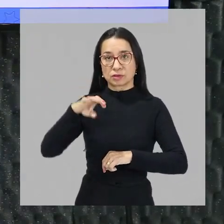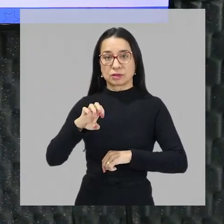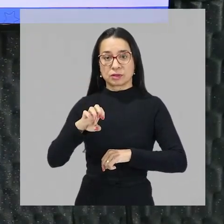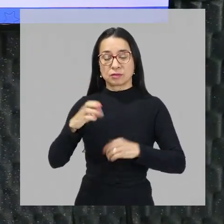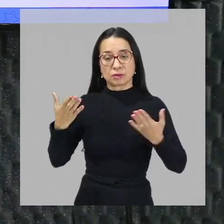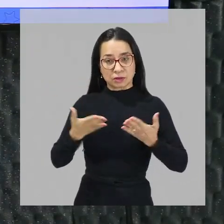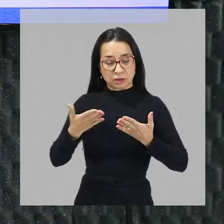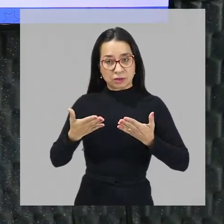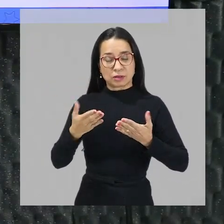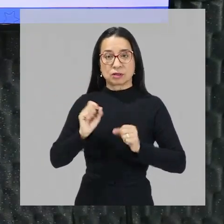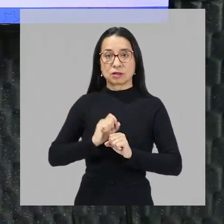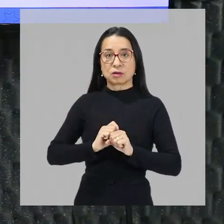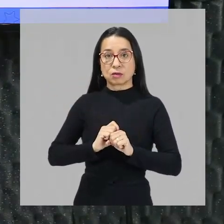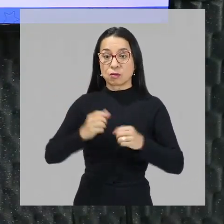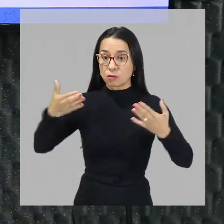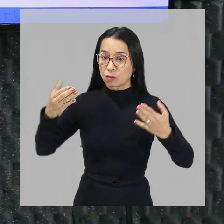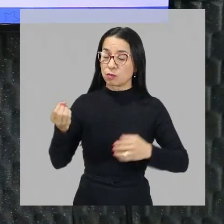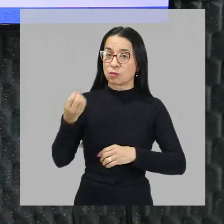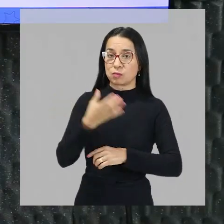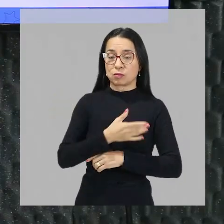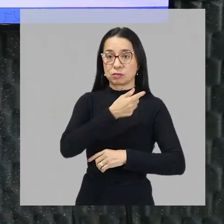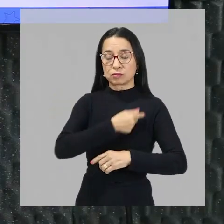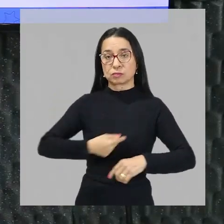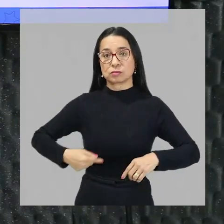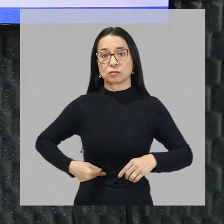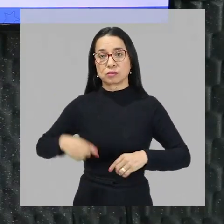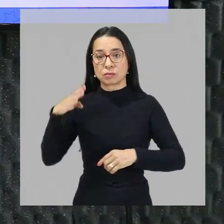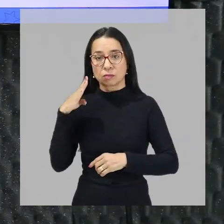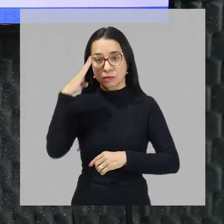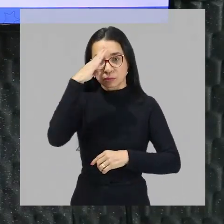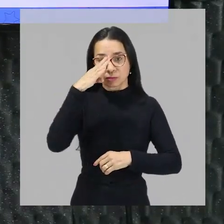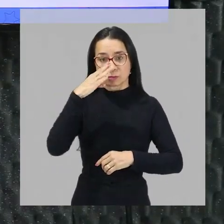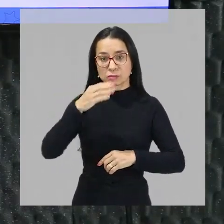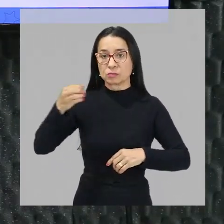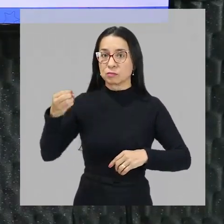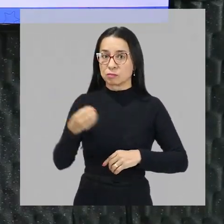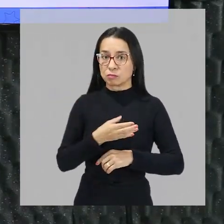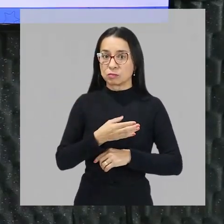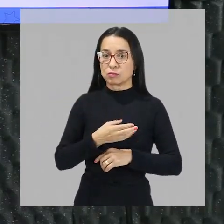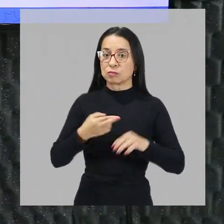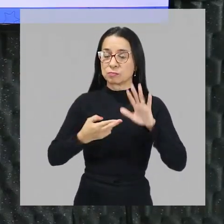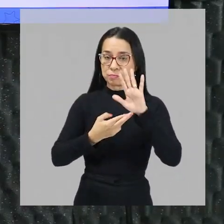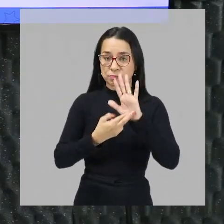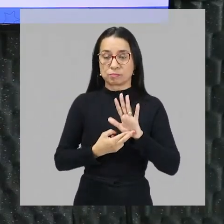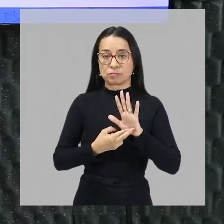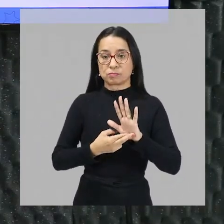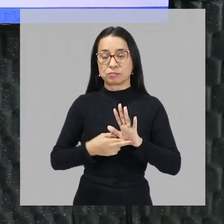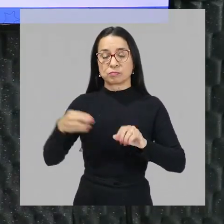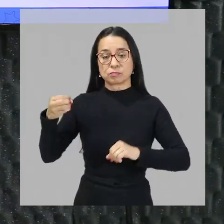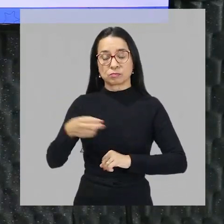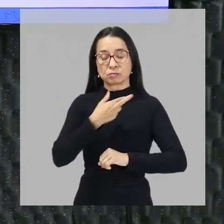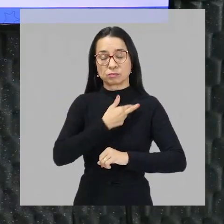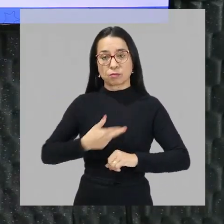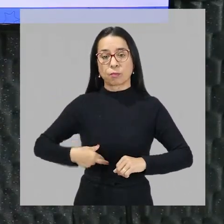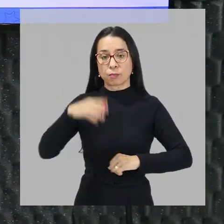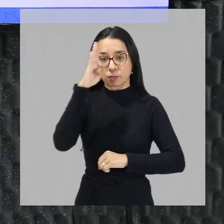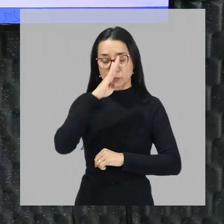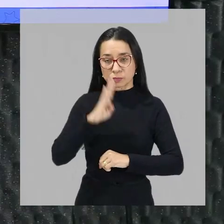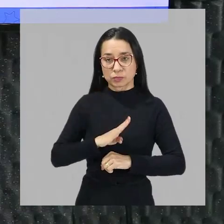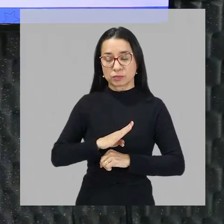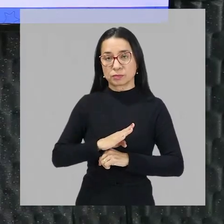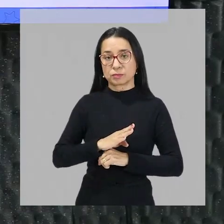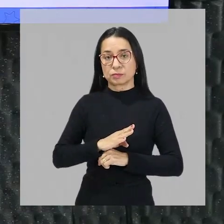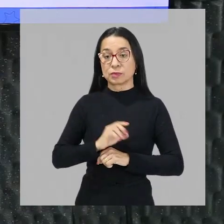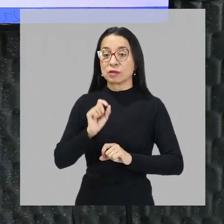governo Bolsonaro. Esses são os chamados representantes da nova República Brasileira. Uma nova república que uma das